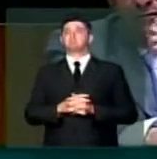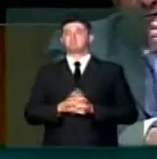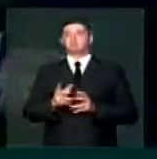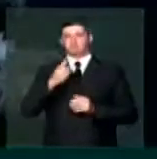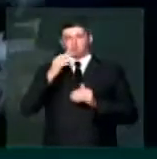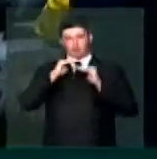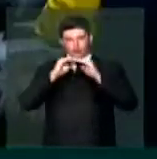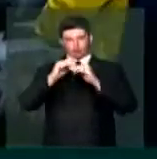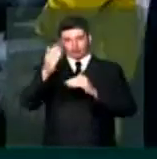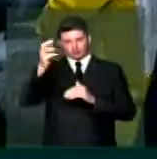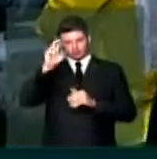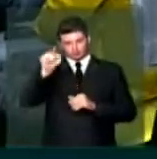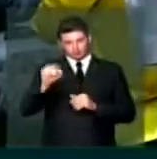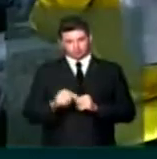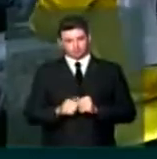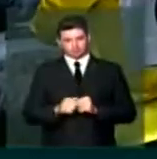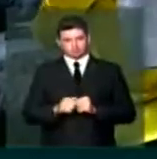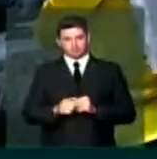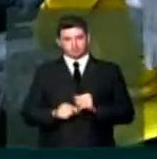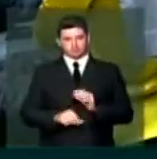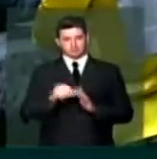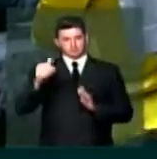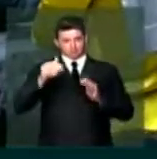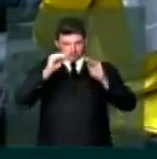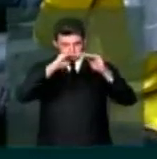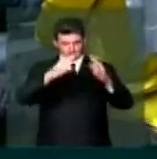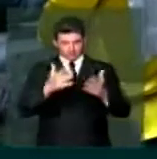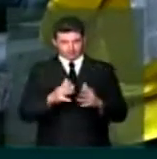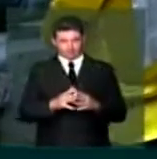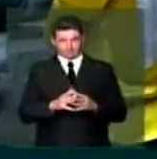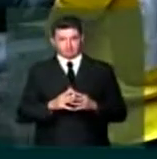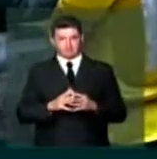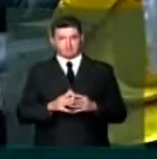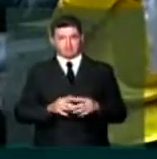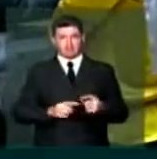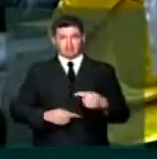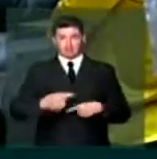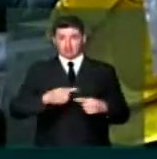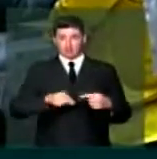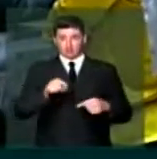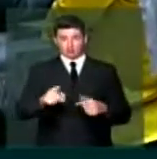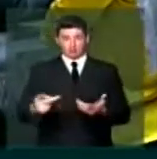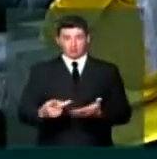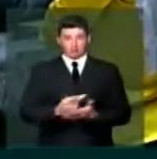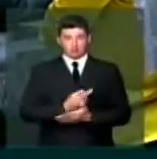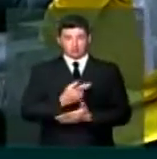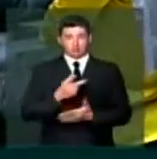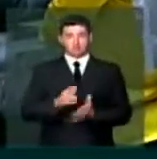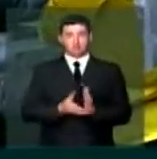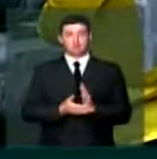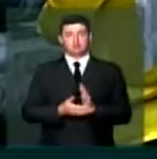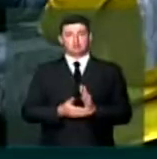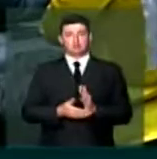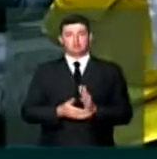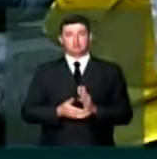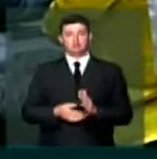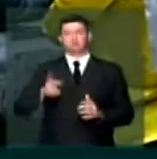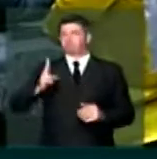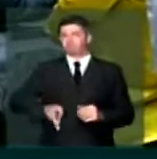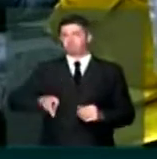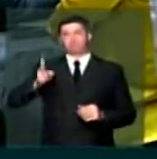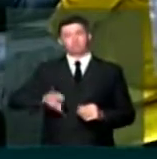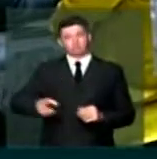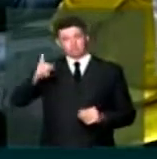quero dizer a Vossa Excelência que, em primeiro lugar, a negociação tem ocorrido de maneira